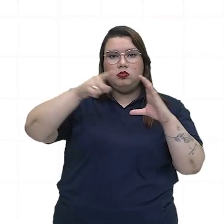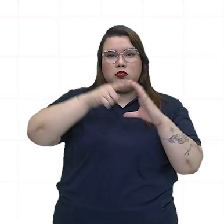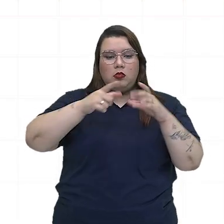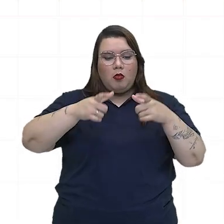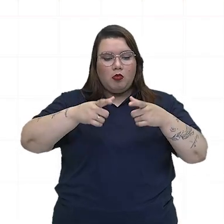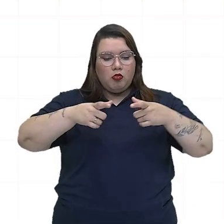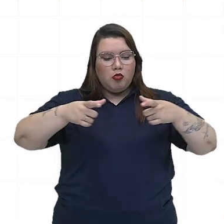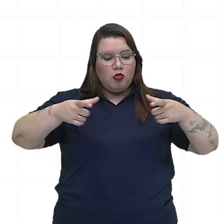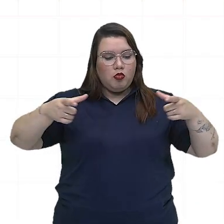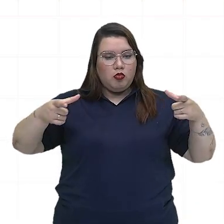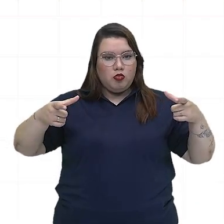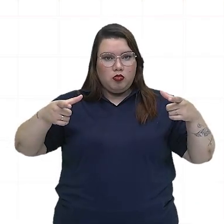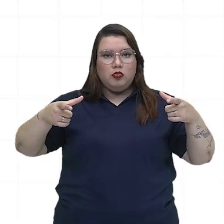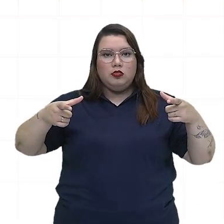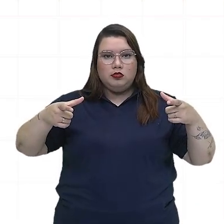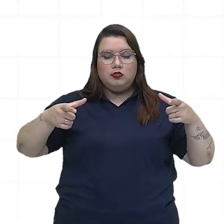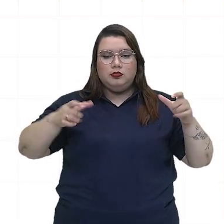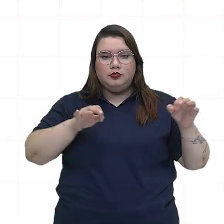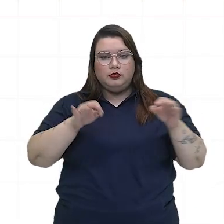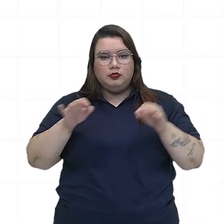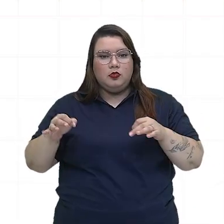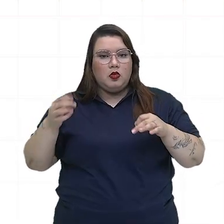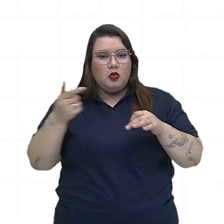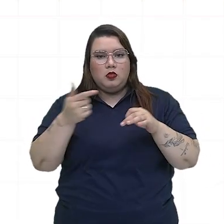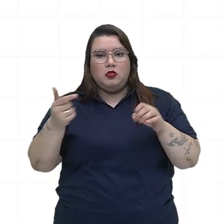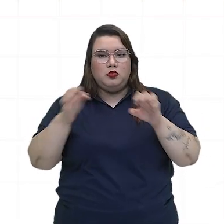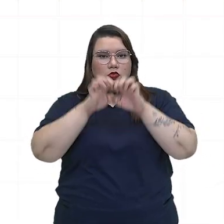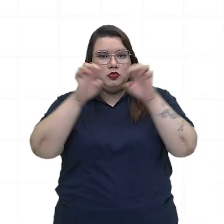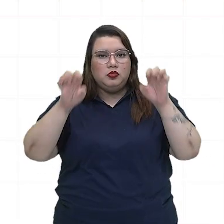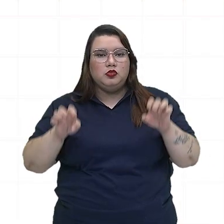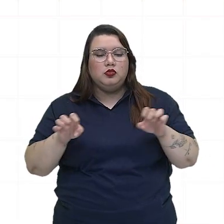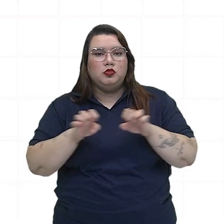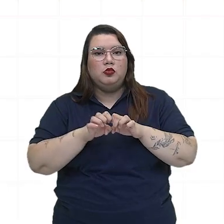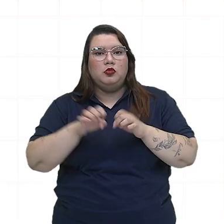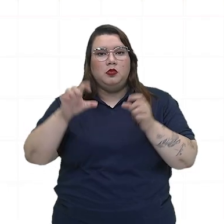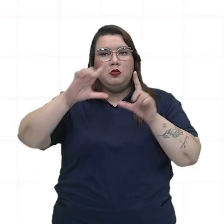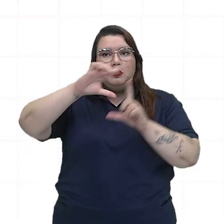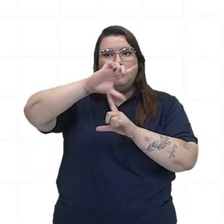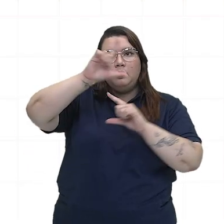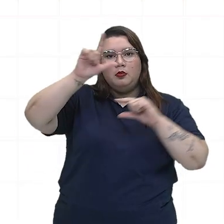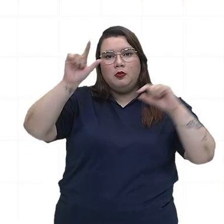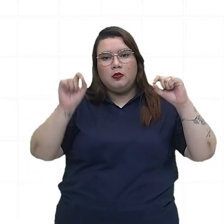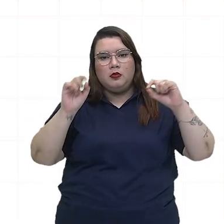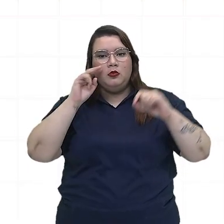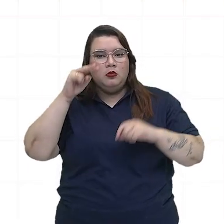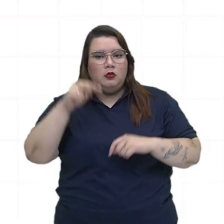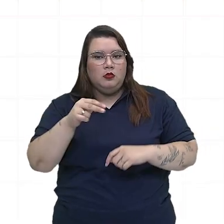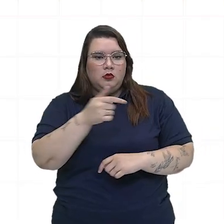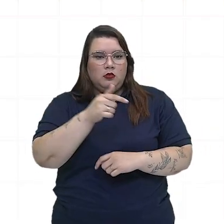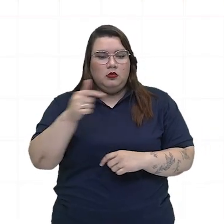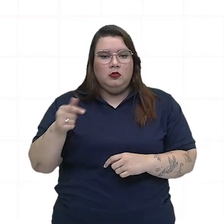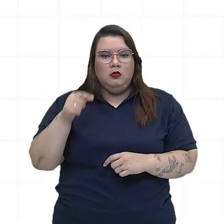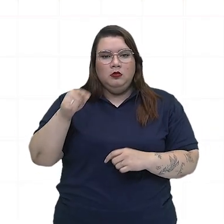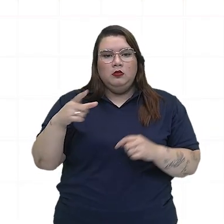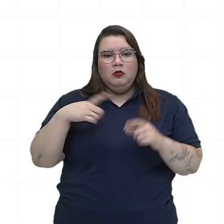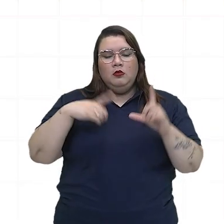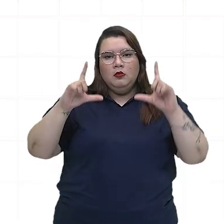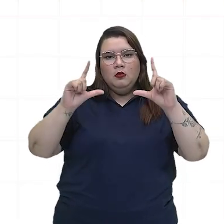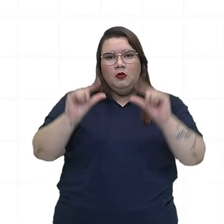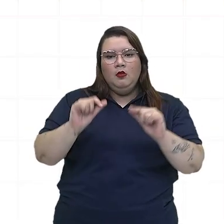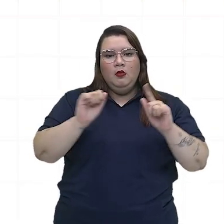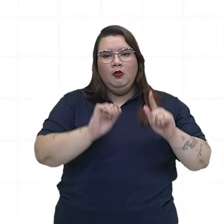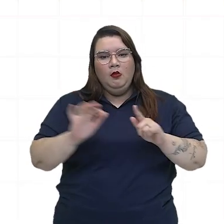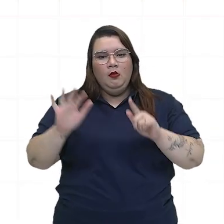mais alongada, sem estruturas espirais visíveis. Essas galáxias, elas tendem a